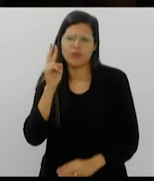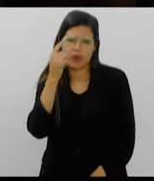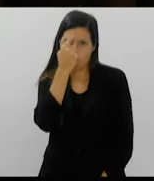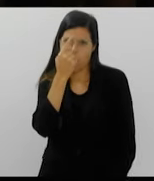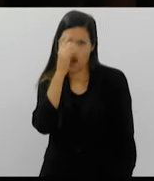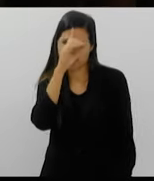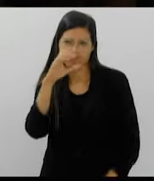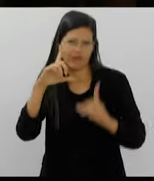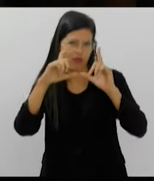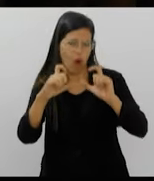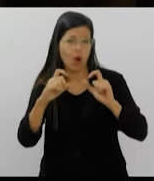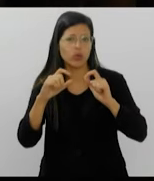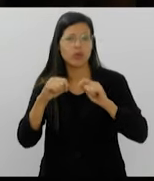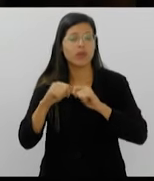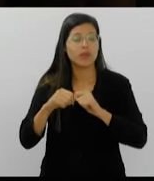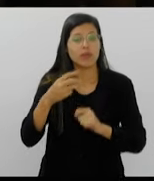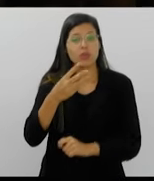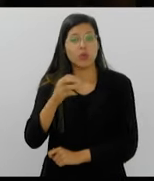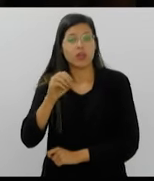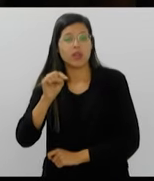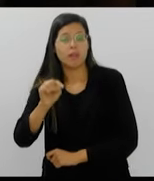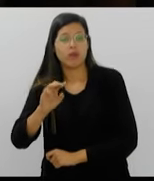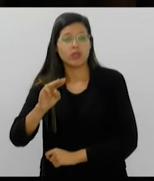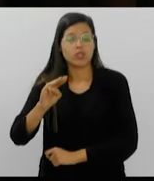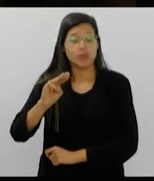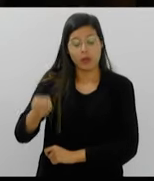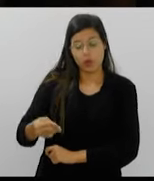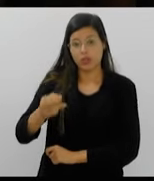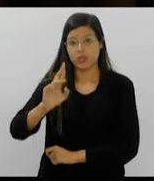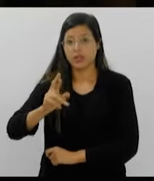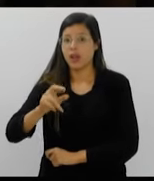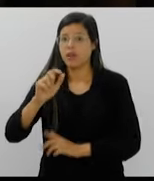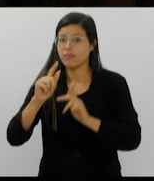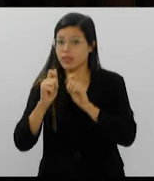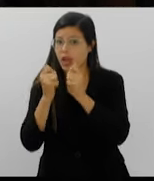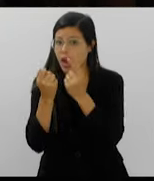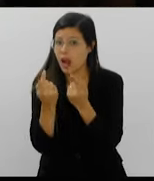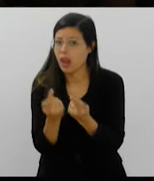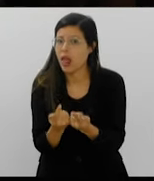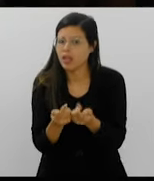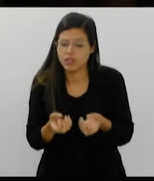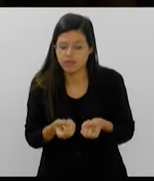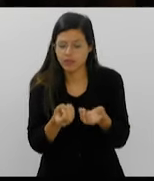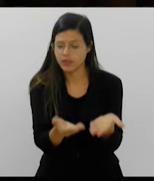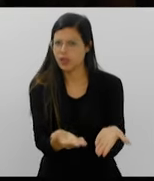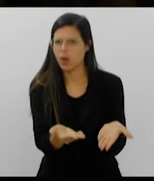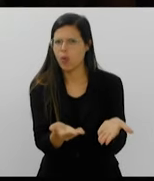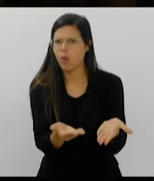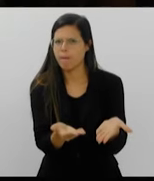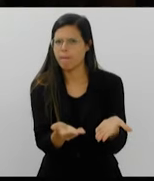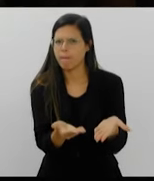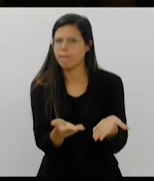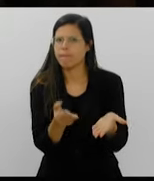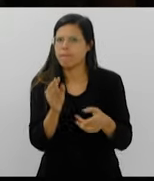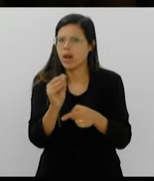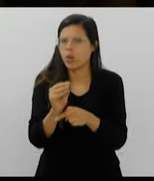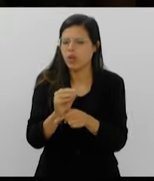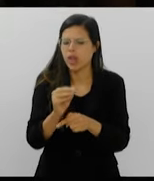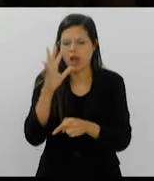20 milhões de reais que a Assembleia Legislativa, ao qual o senhor ofendeu hoje, lhe deu para tratar de moradores de